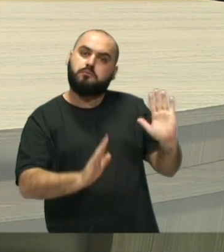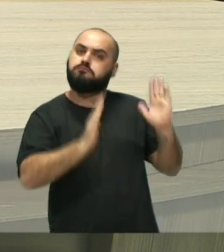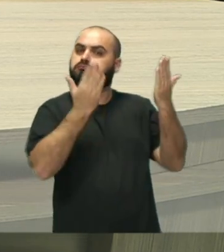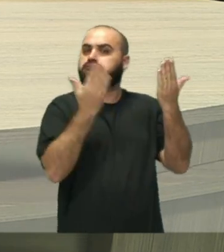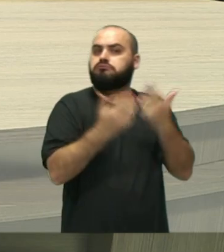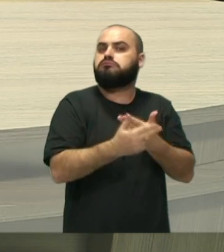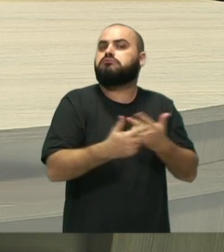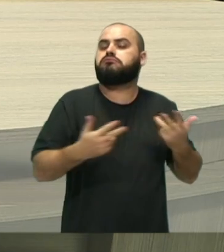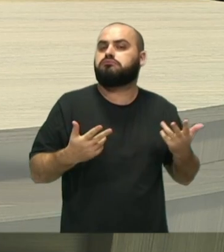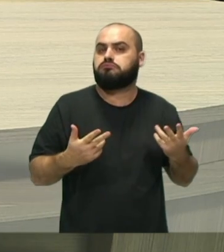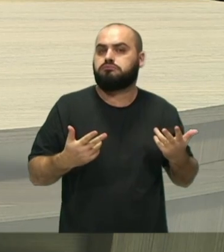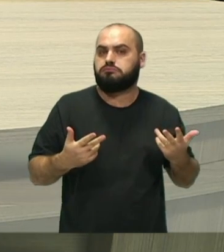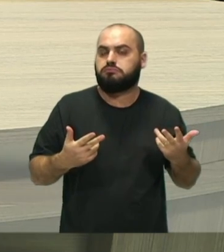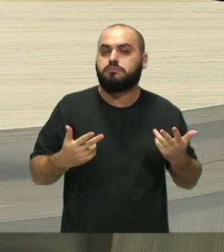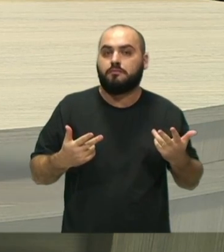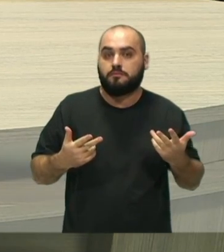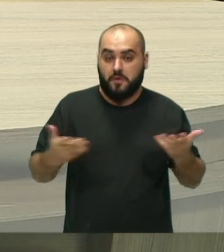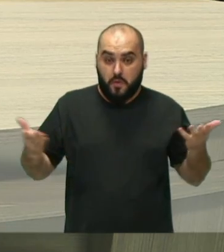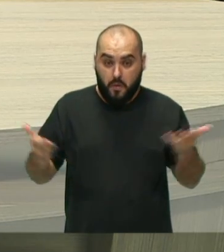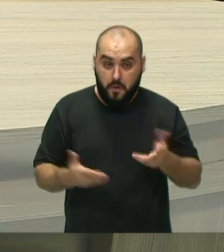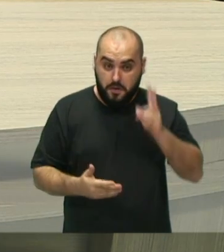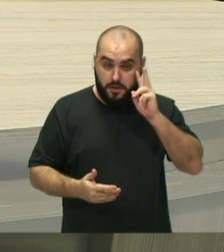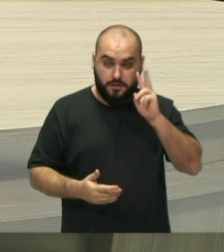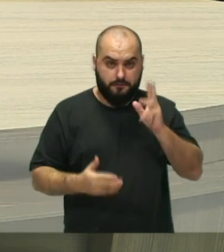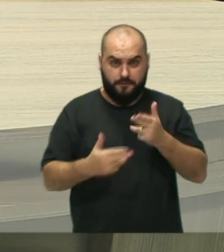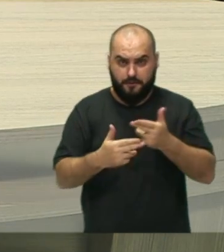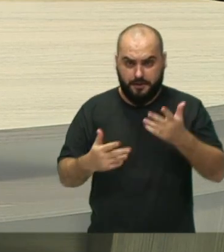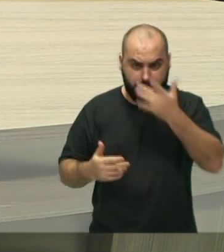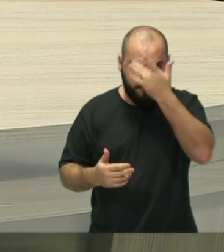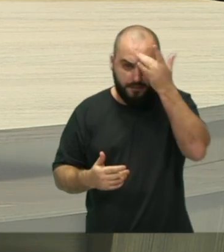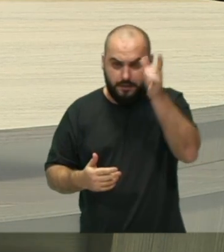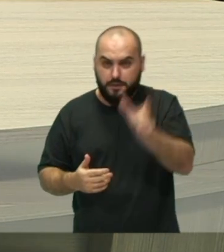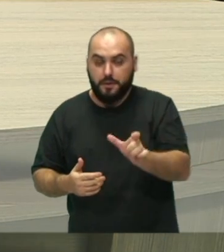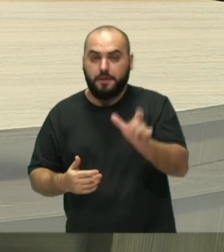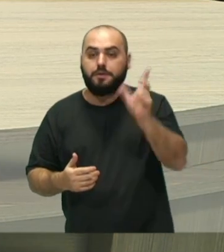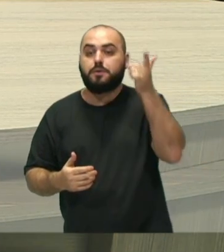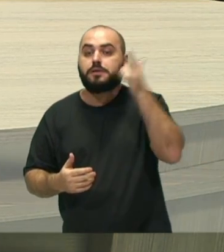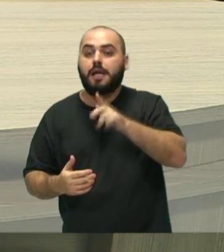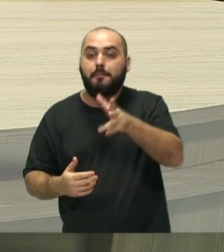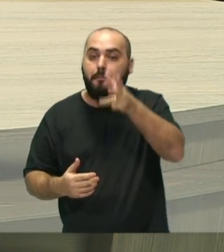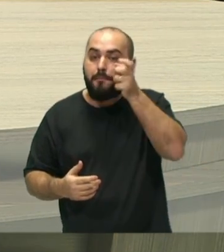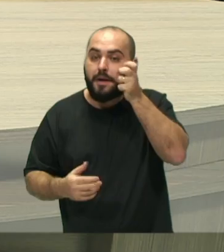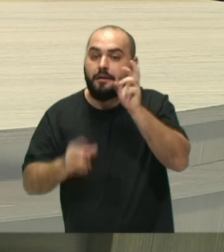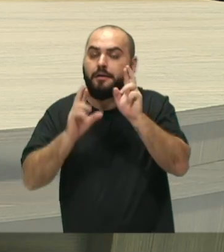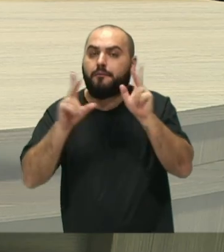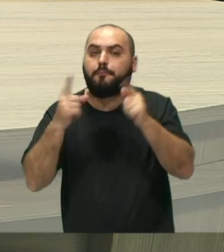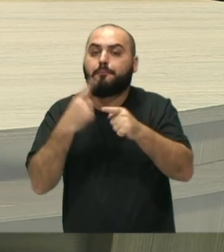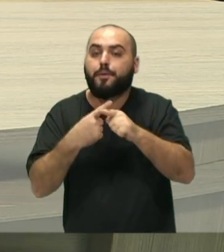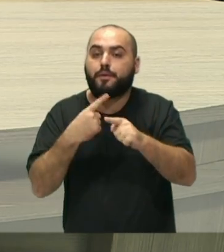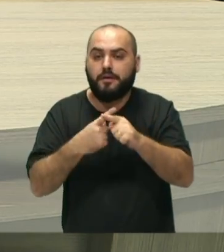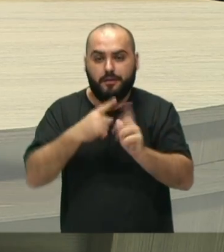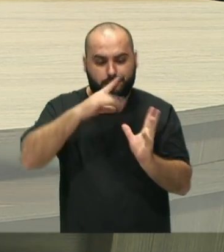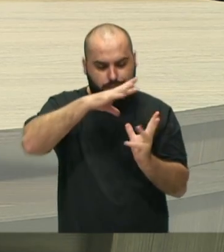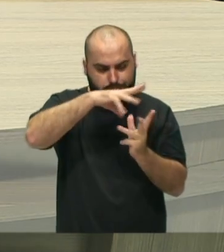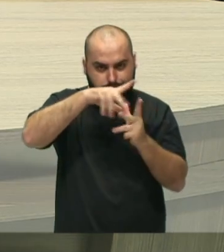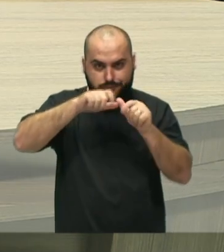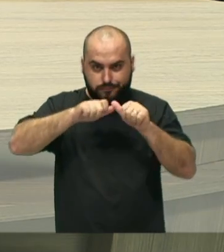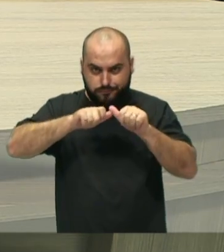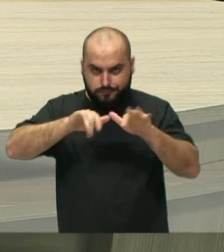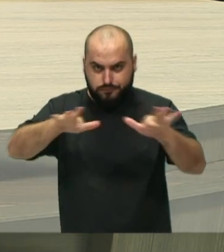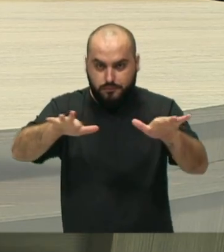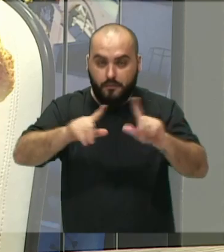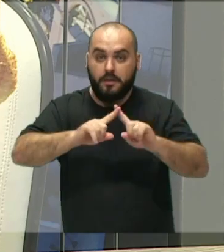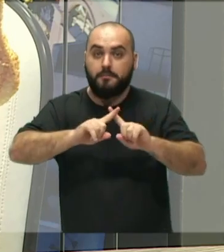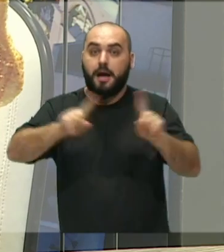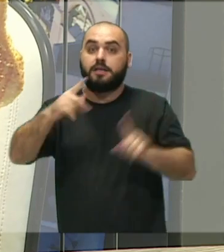embora ela tenha ficado mais evidenciada hoje para muita gente por causa da pandemia, ela foi uma coisa que sempre permeou o teu trabalho, né?